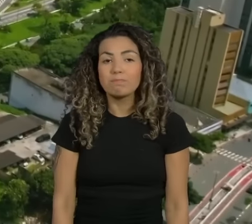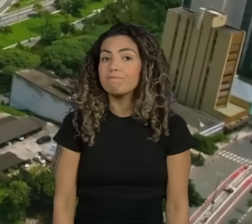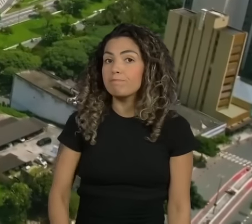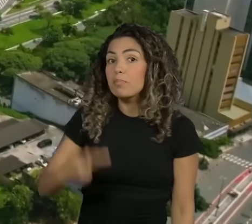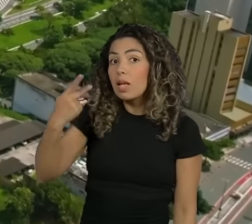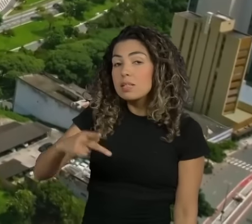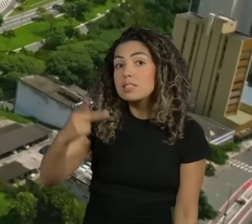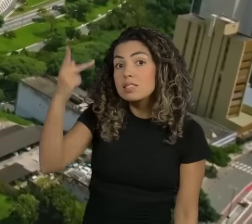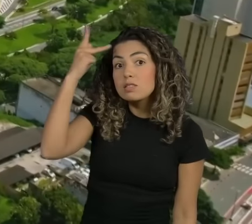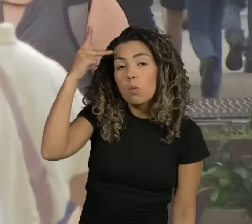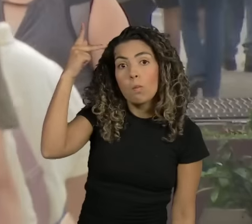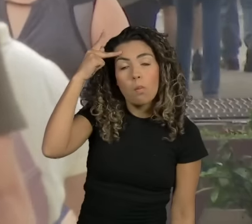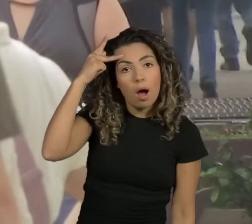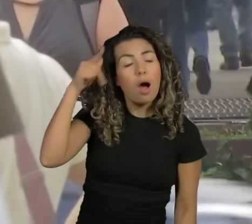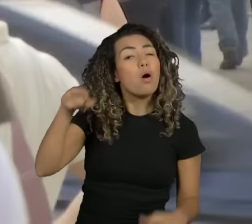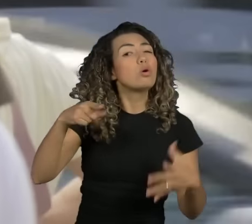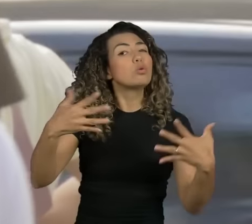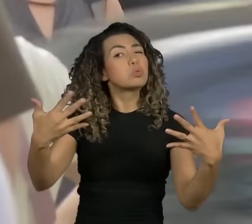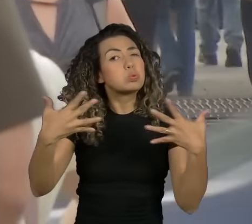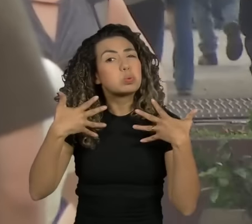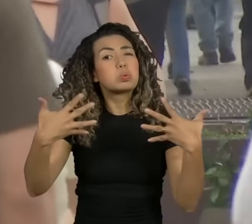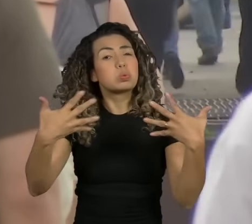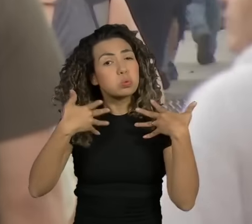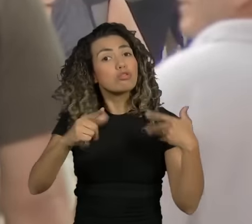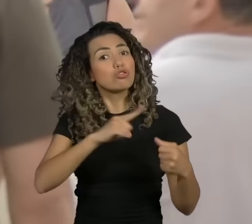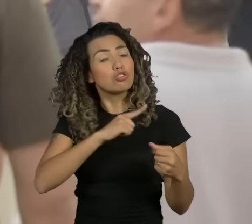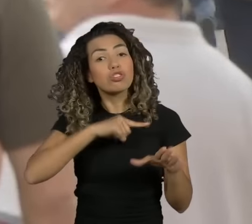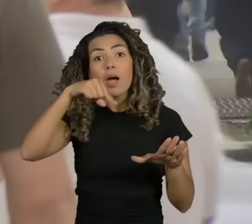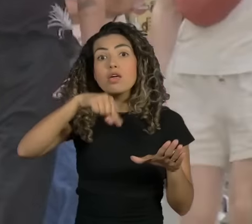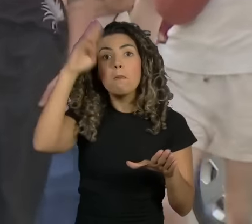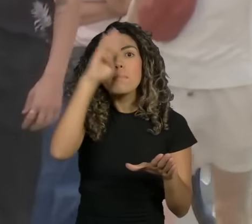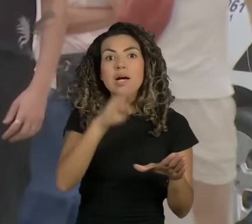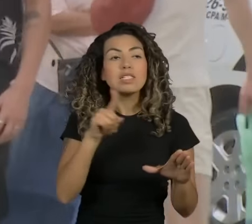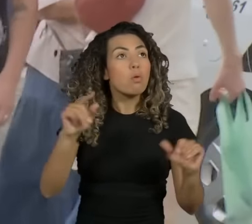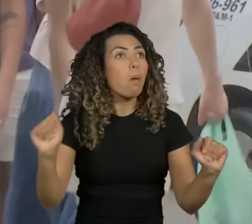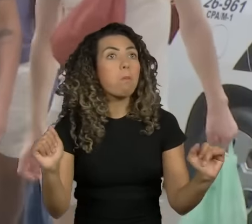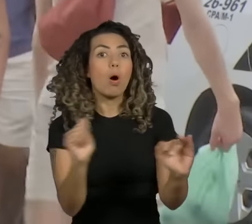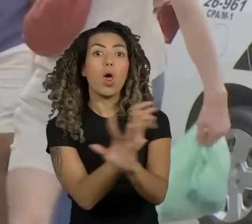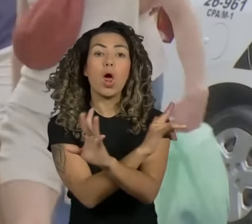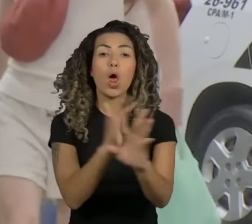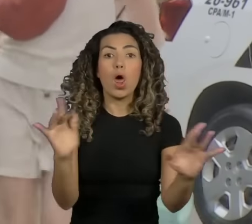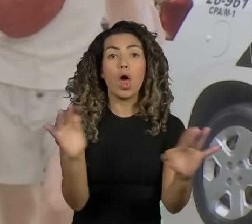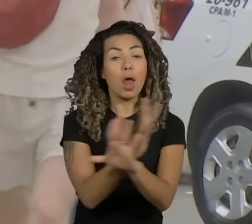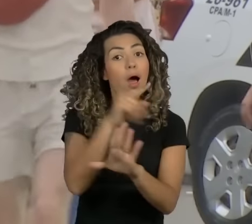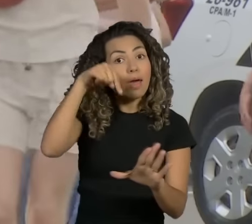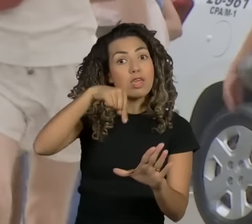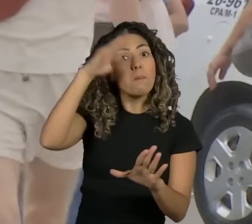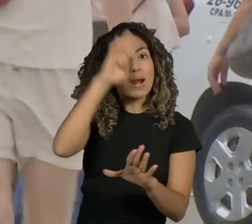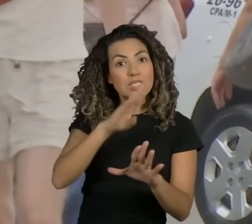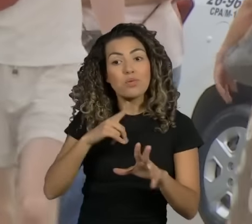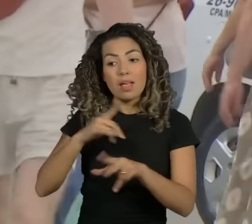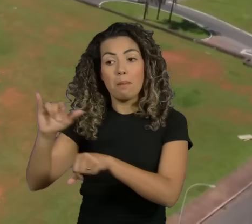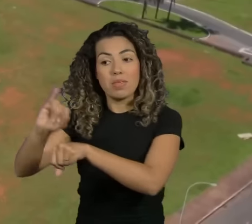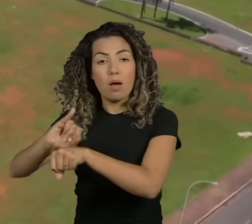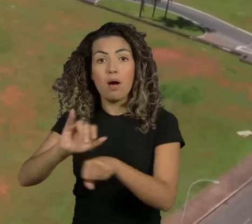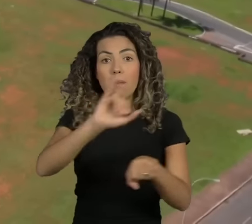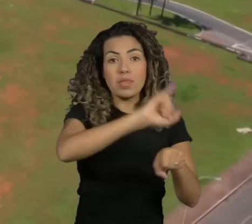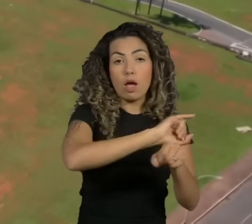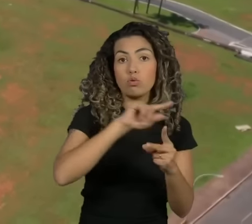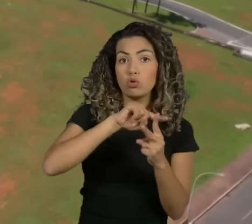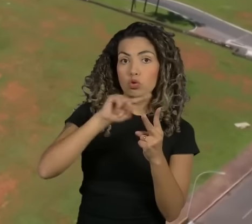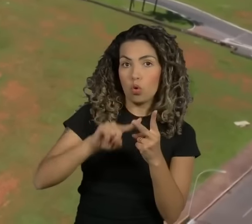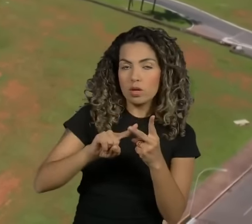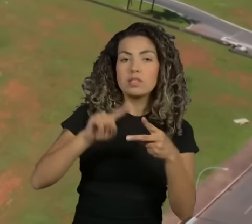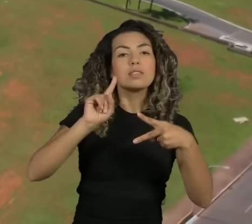São Paulo, a cidade mais populosa do Brasil, é uma das 2 capitais do país destacadas pelo estudo, ao lado